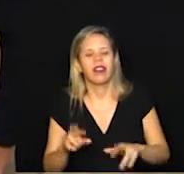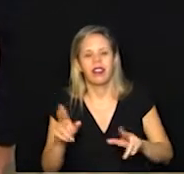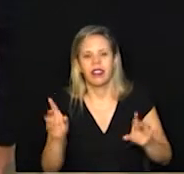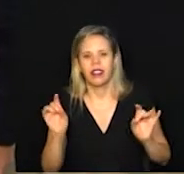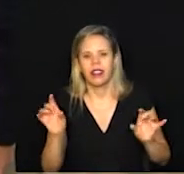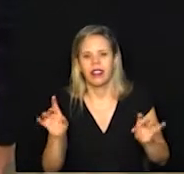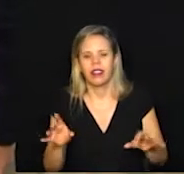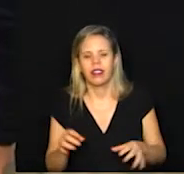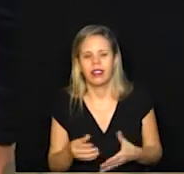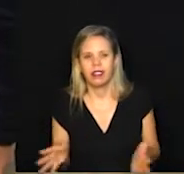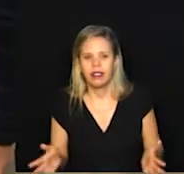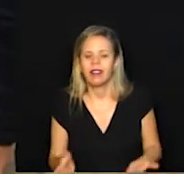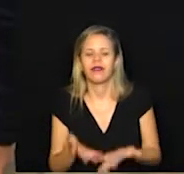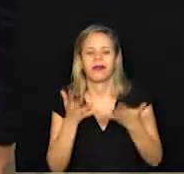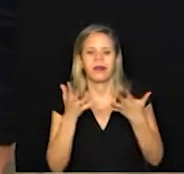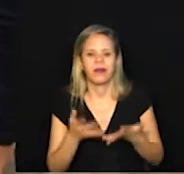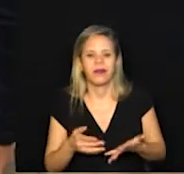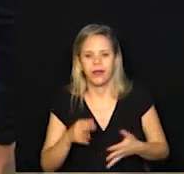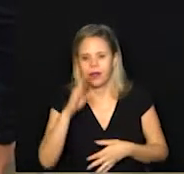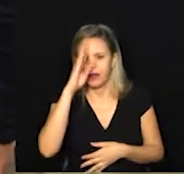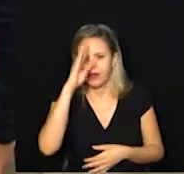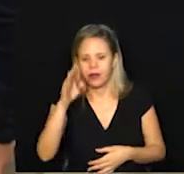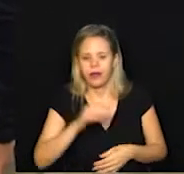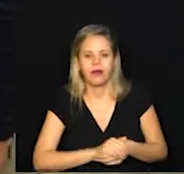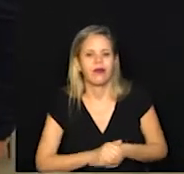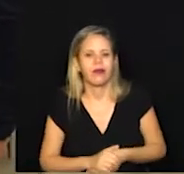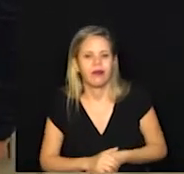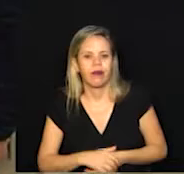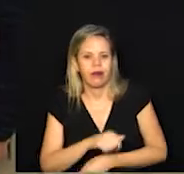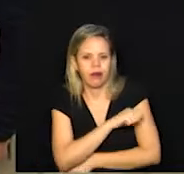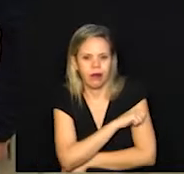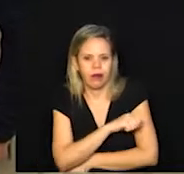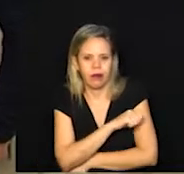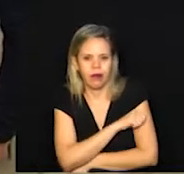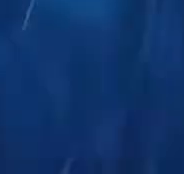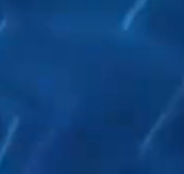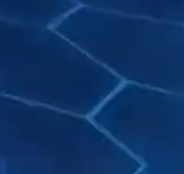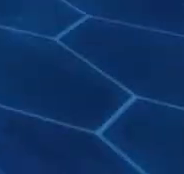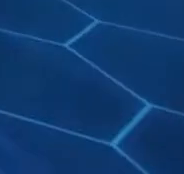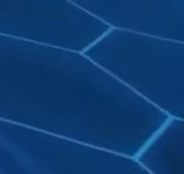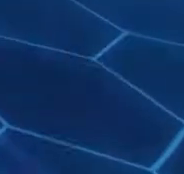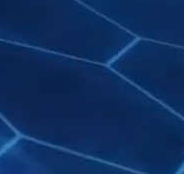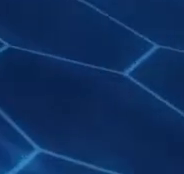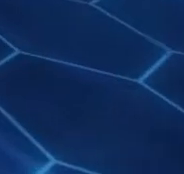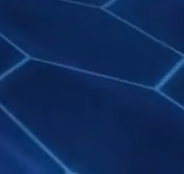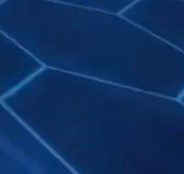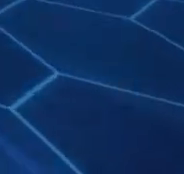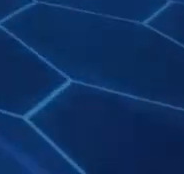diferente, mas que incentiva, né, principalmente os alunos deste bairro.